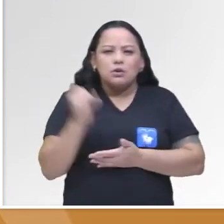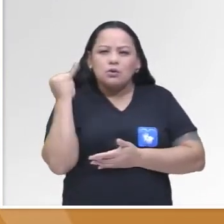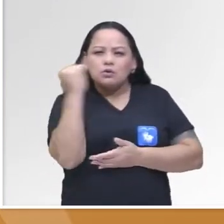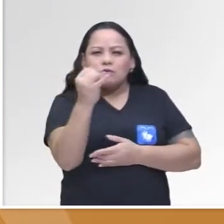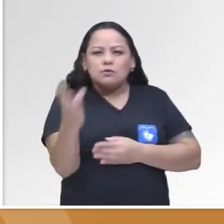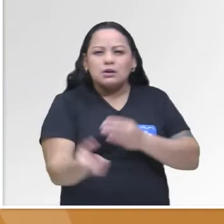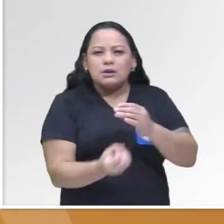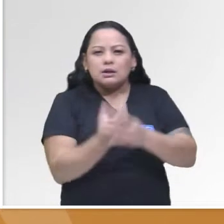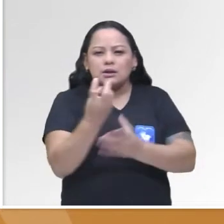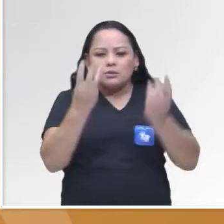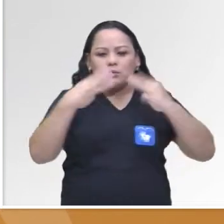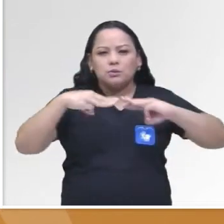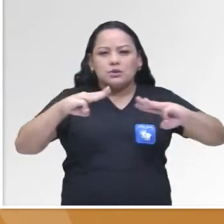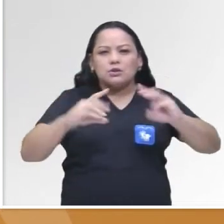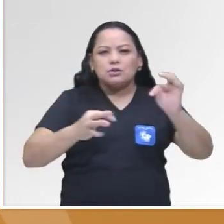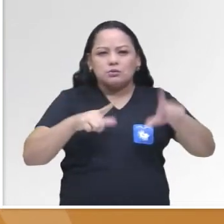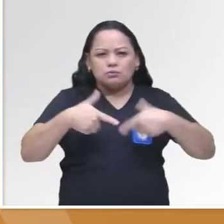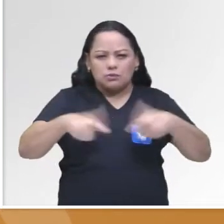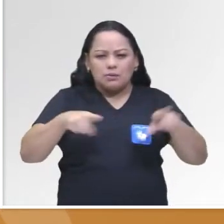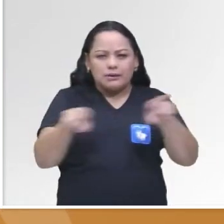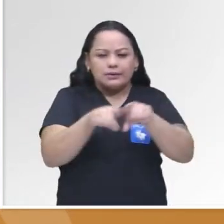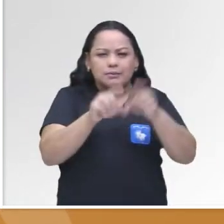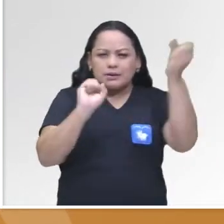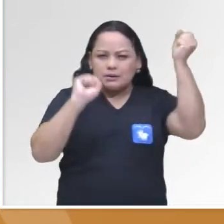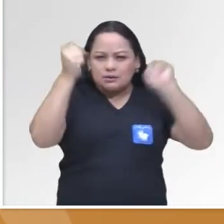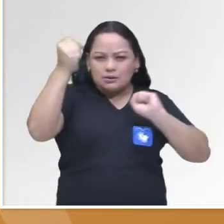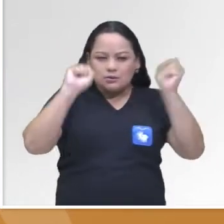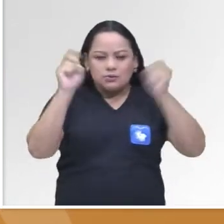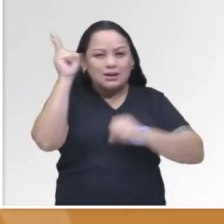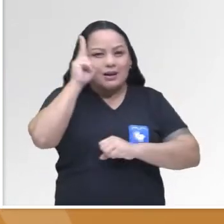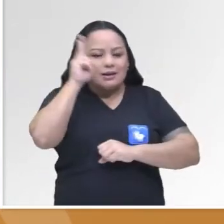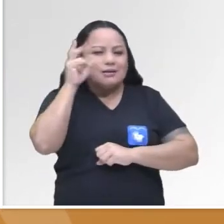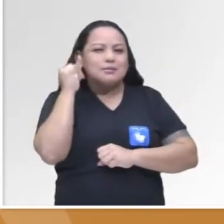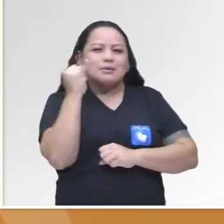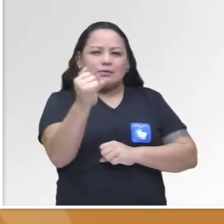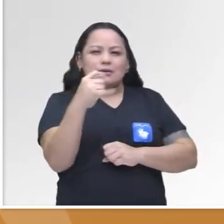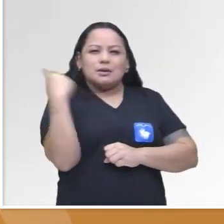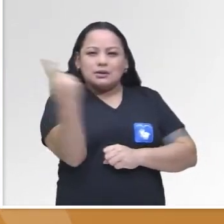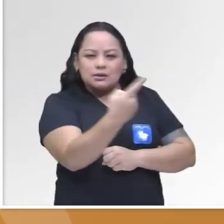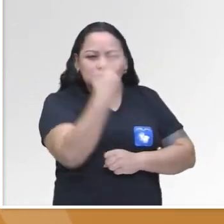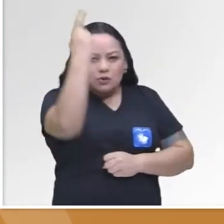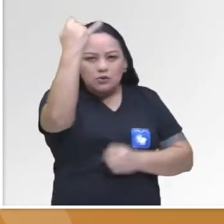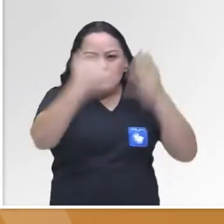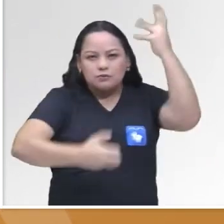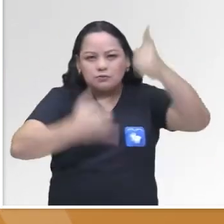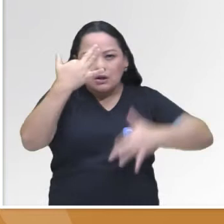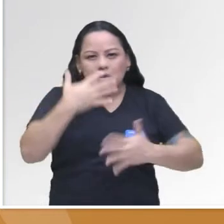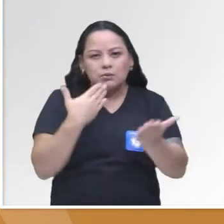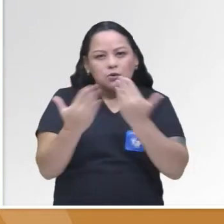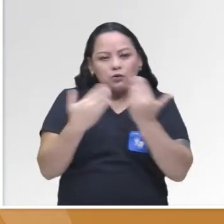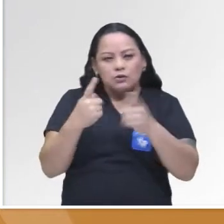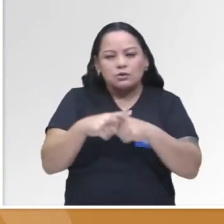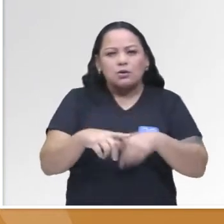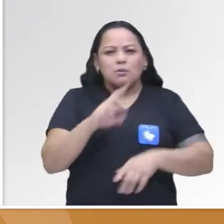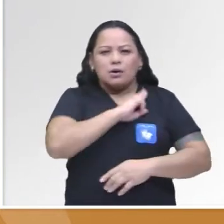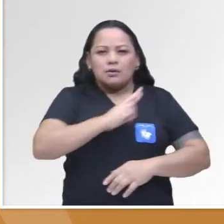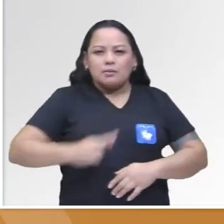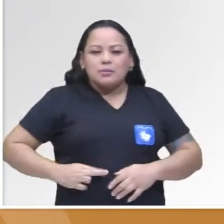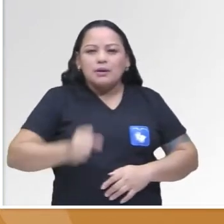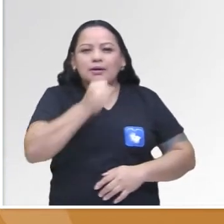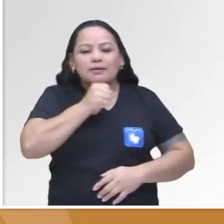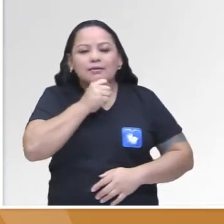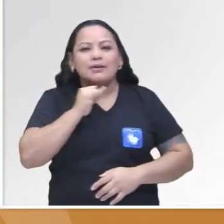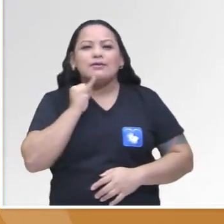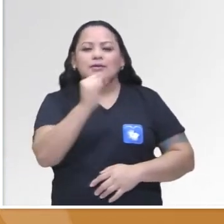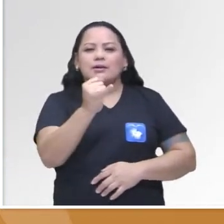do Ministério do Trabalho e da Indústria. Lembra que quando nós falamos da República Velha, citamos que